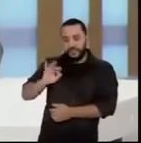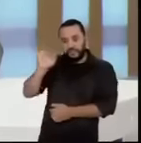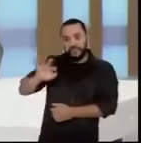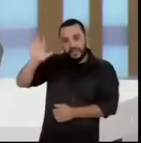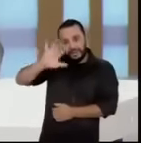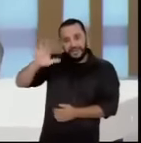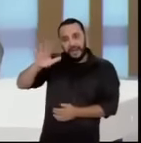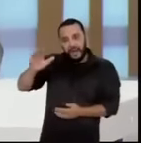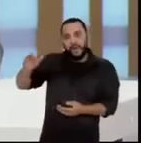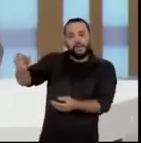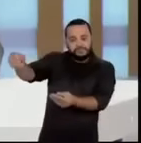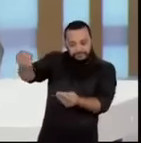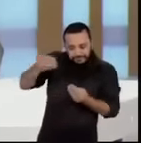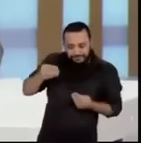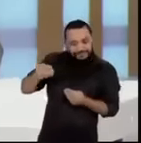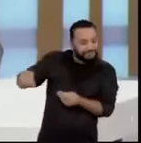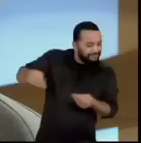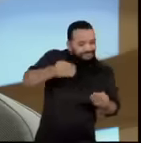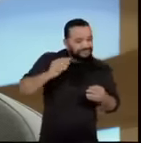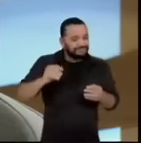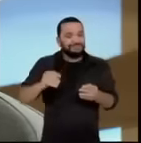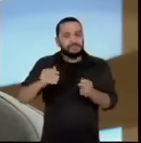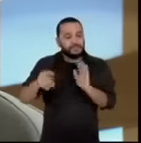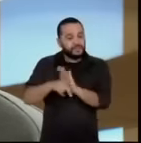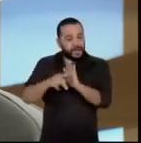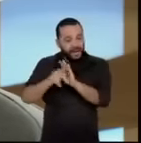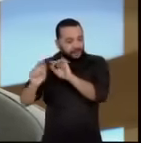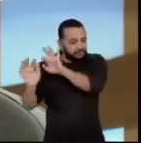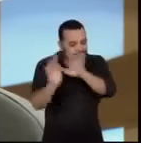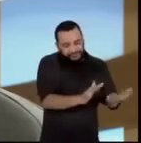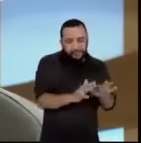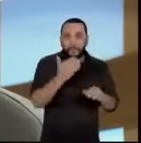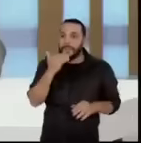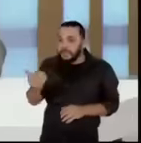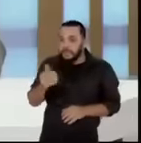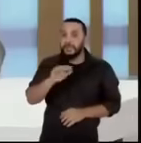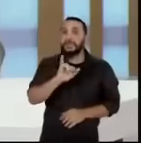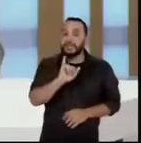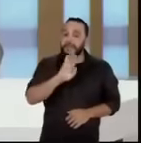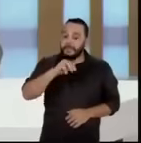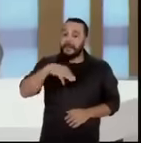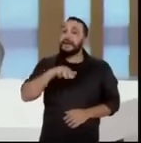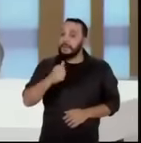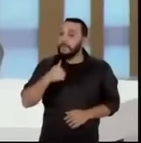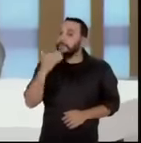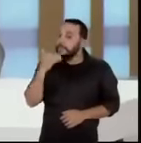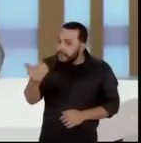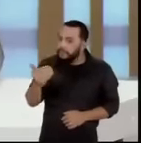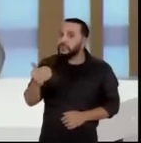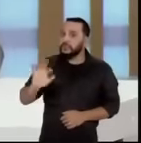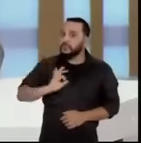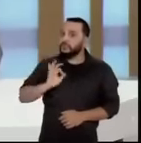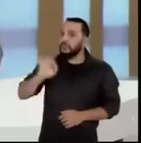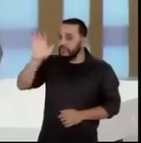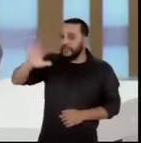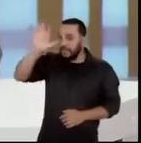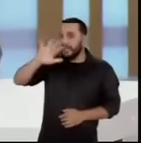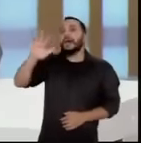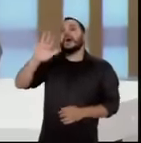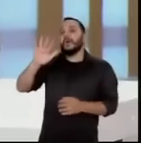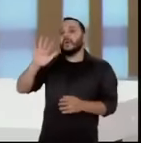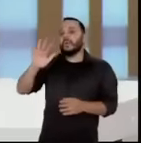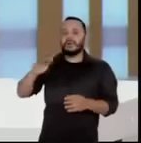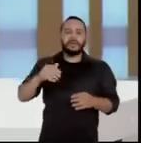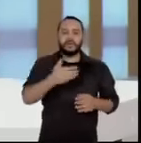falam, não tivemos resposta. Pois é. O senhor foi informado? O IBAMA pediu a Força Nacional e a Força Nacional não foi. Então, quer dizer, o governo também não está